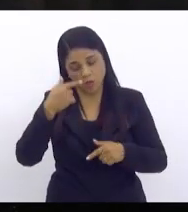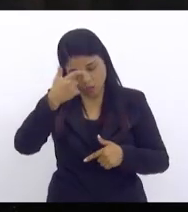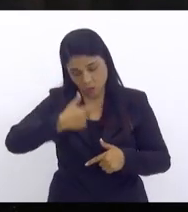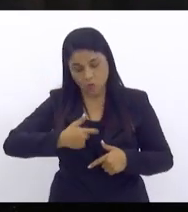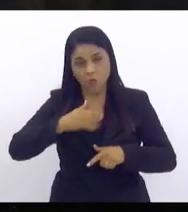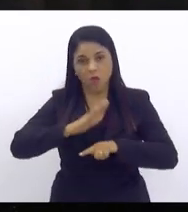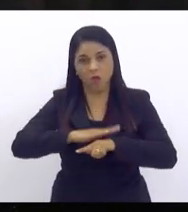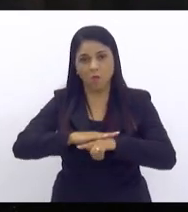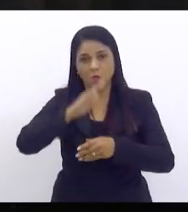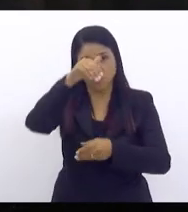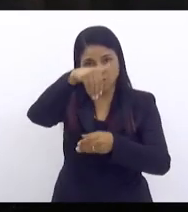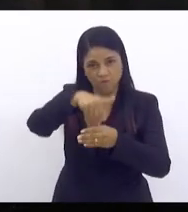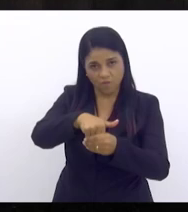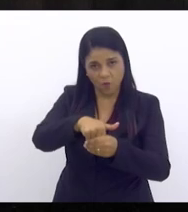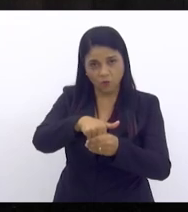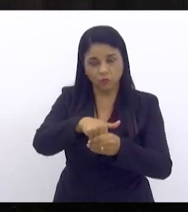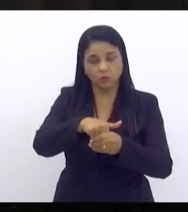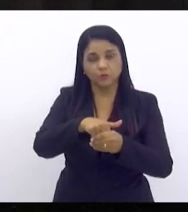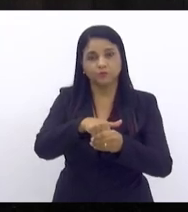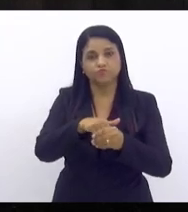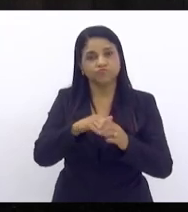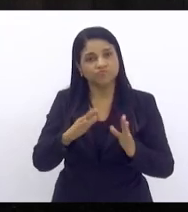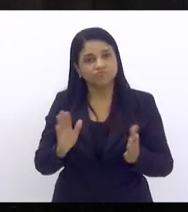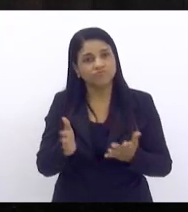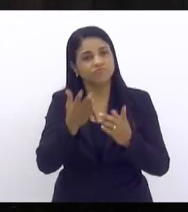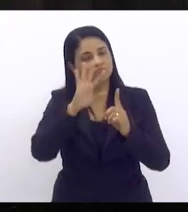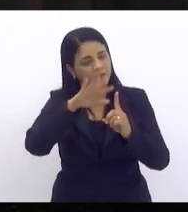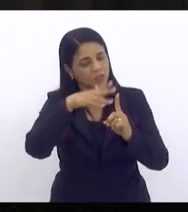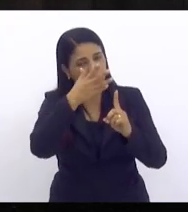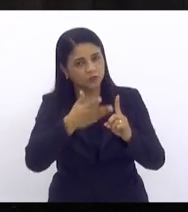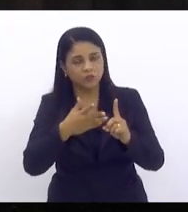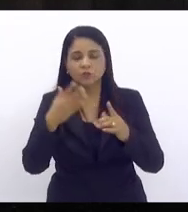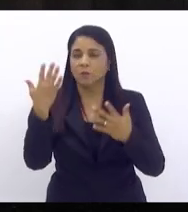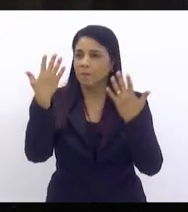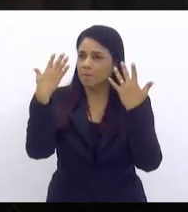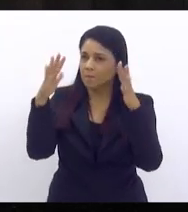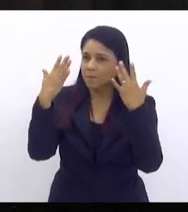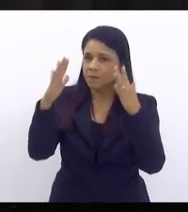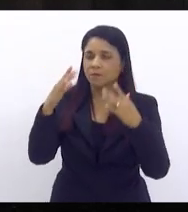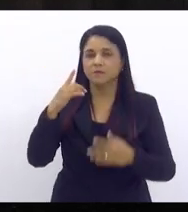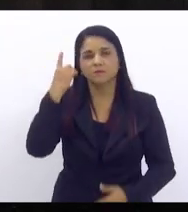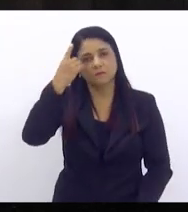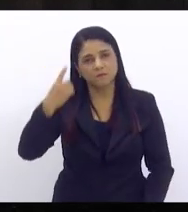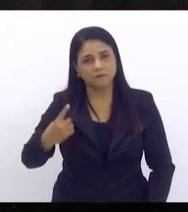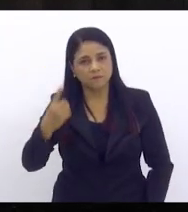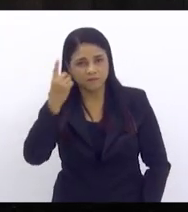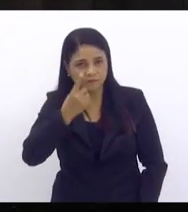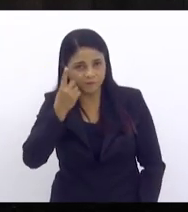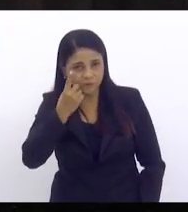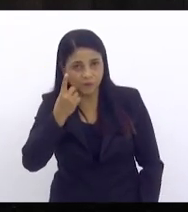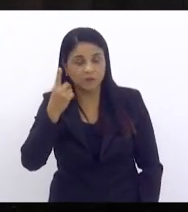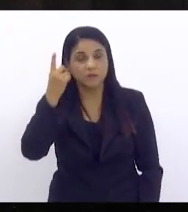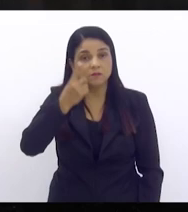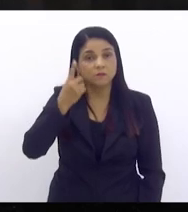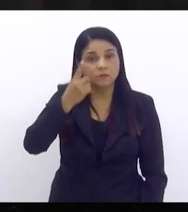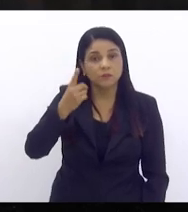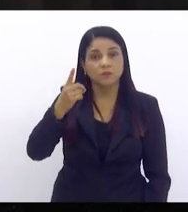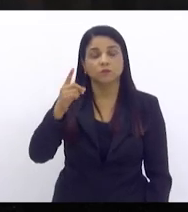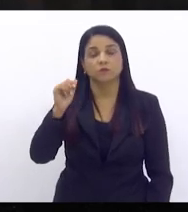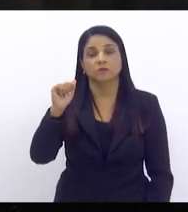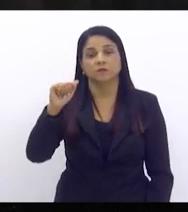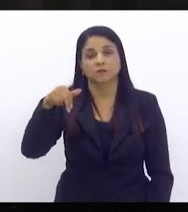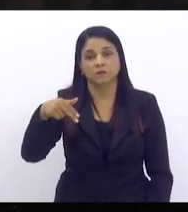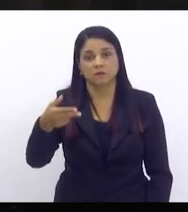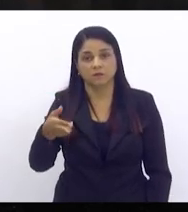de apoio e os meus parabéns à deputada Dani Monteiro, ao deputado Andrezinho Siciliano e àquela bela audiência com